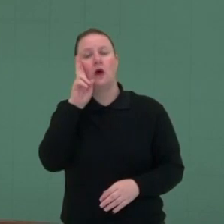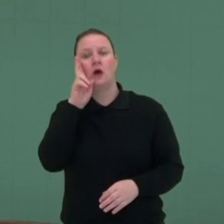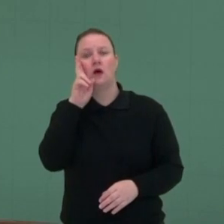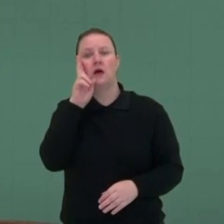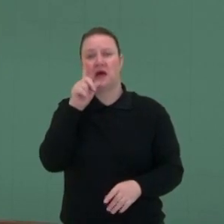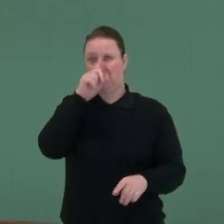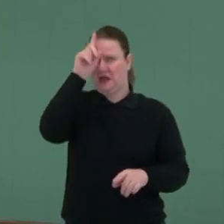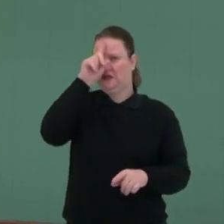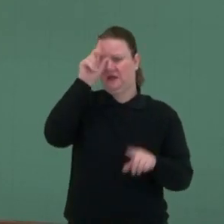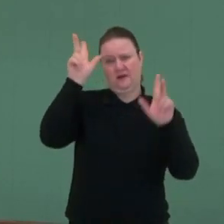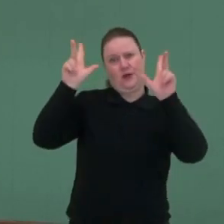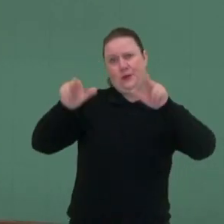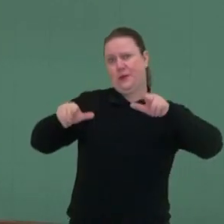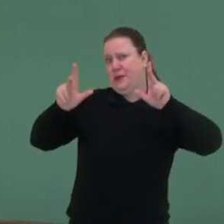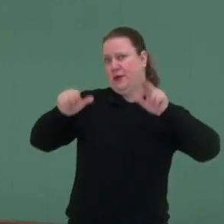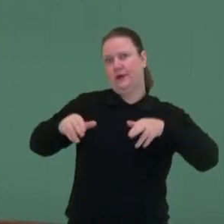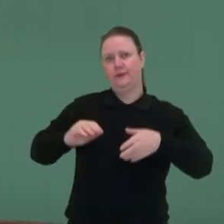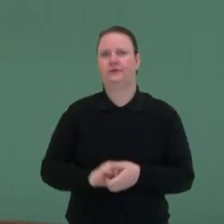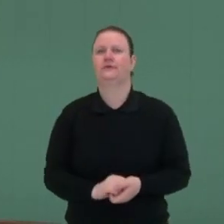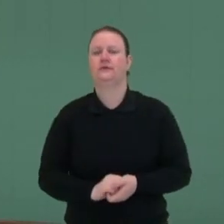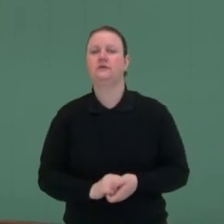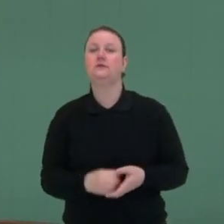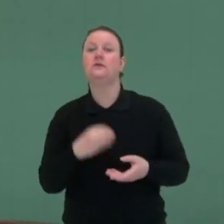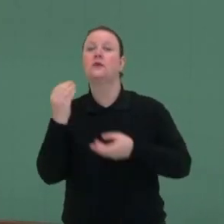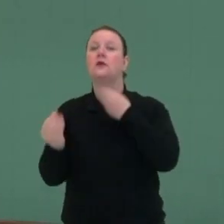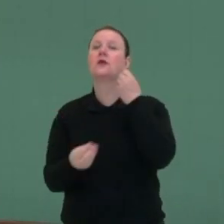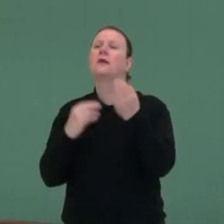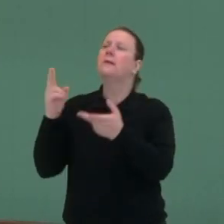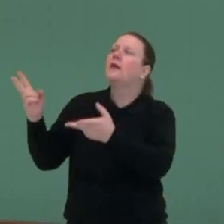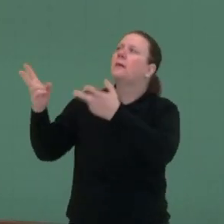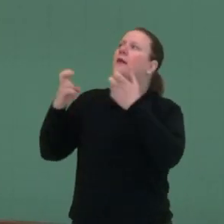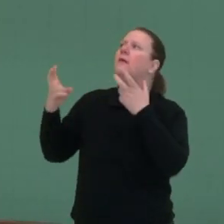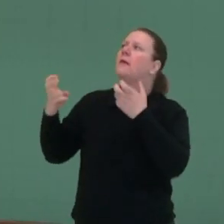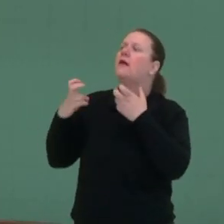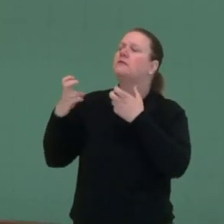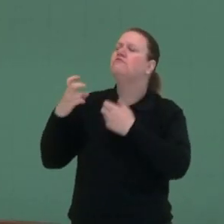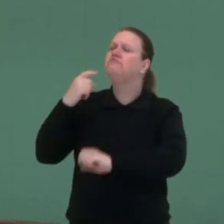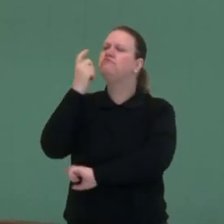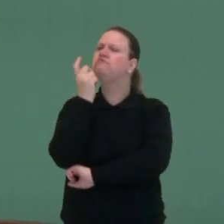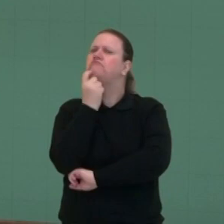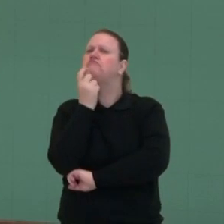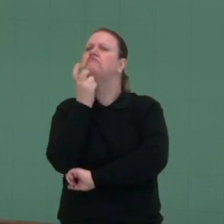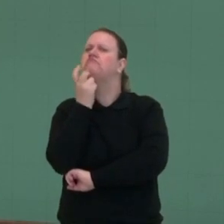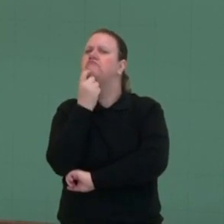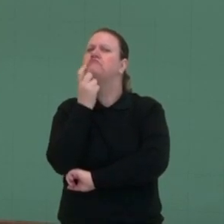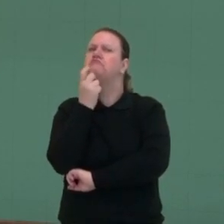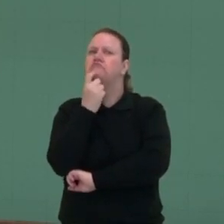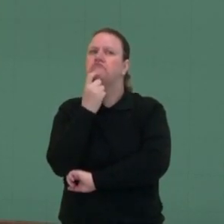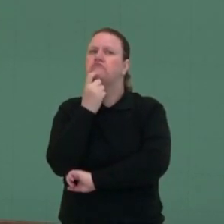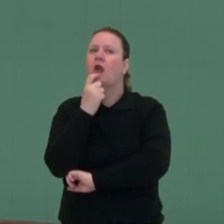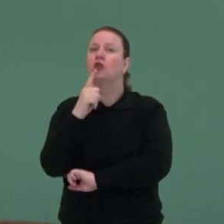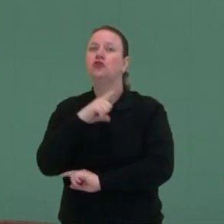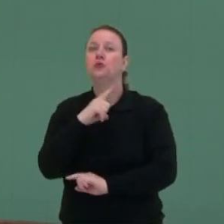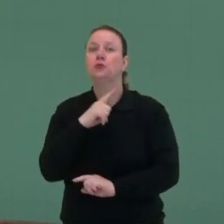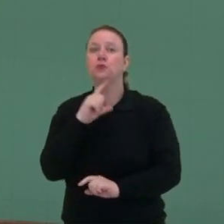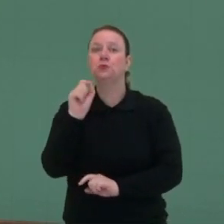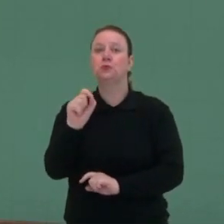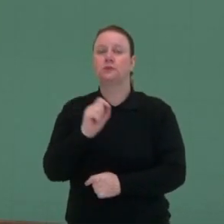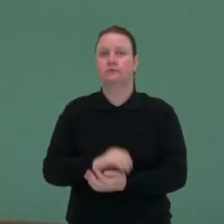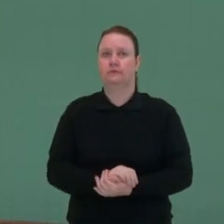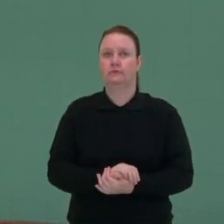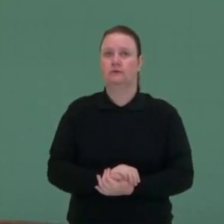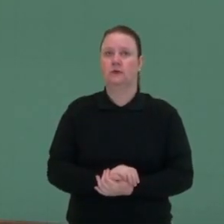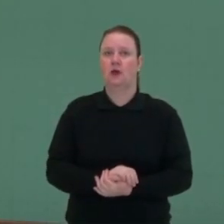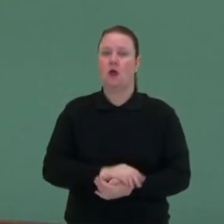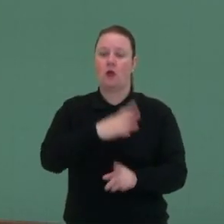Mesma ideia. Como será que os eleitores perceberam esse discurso dele? Repare que os eleitores então vão ver exatamente